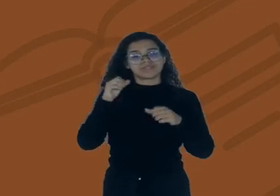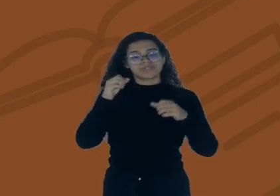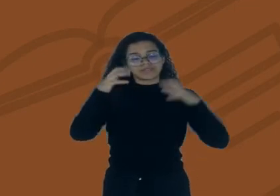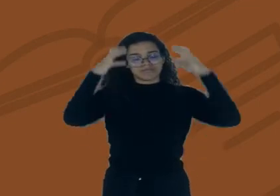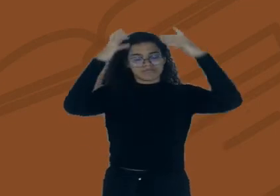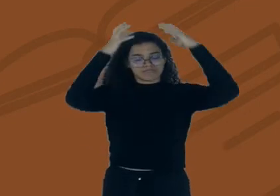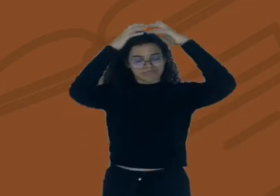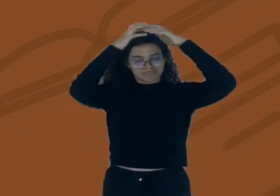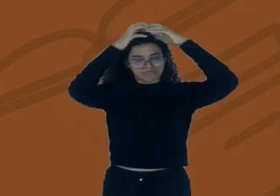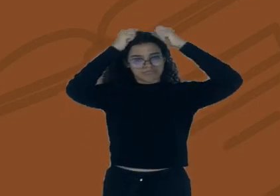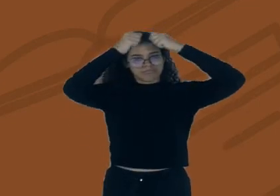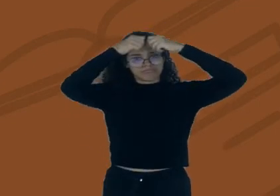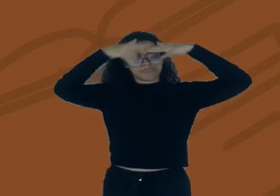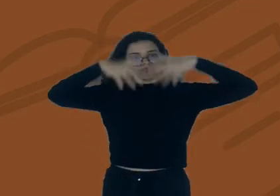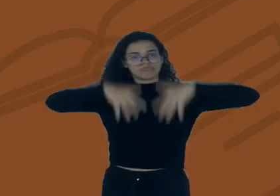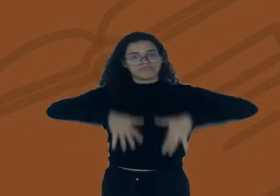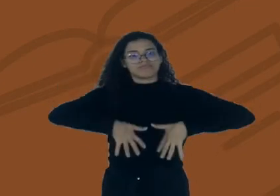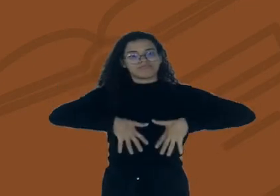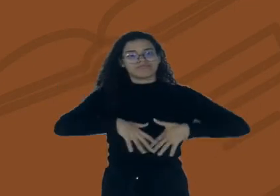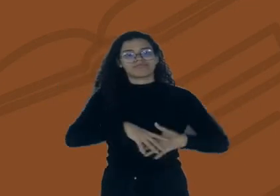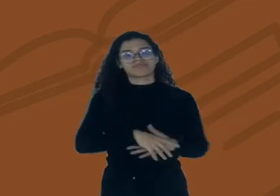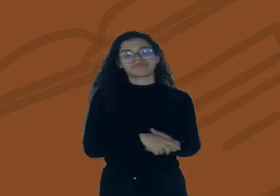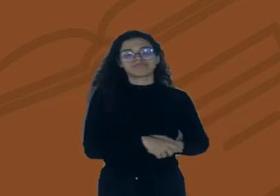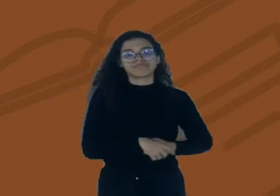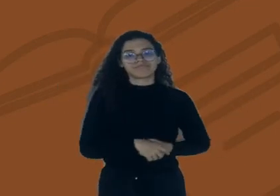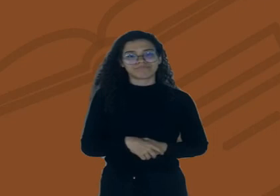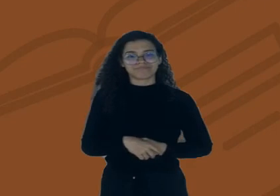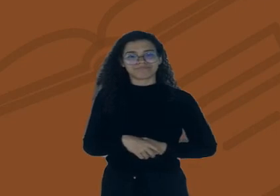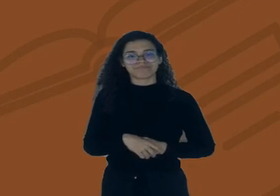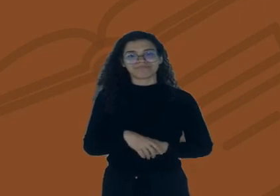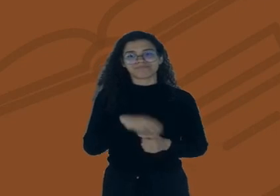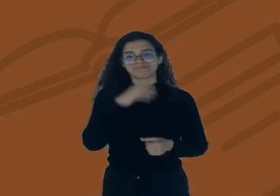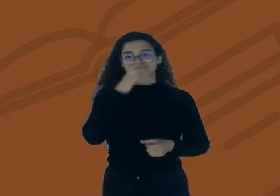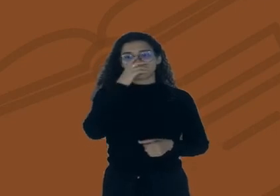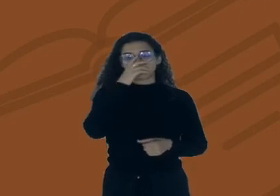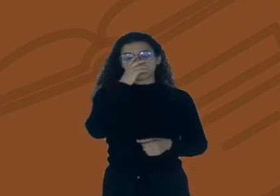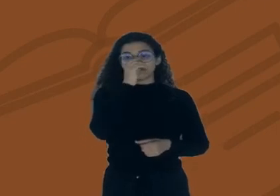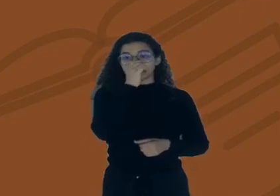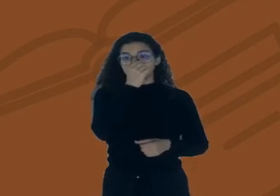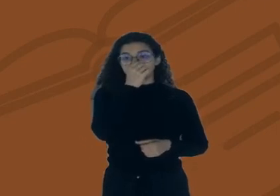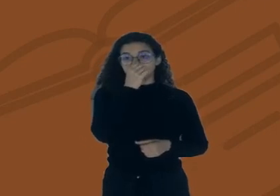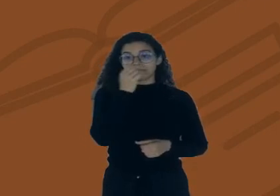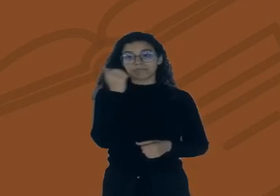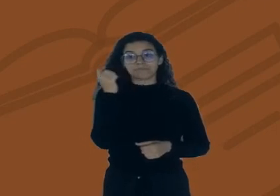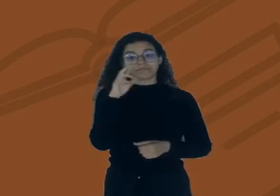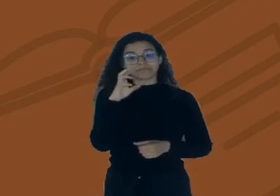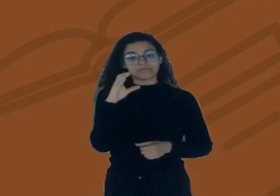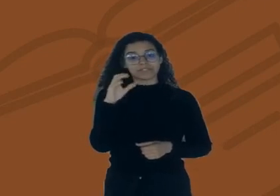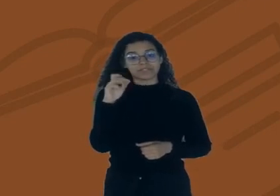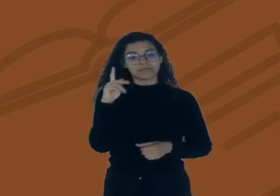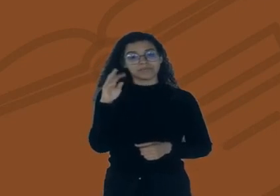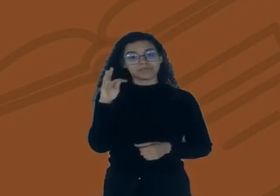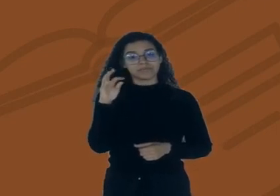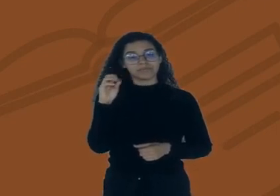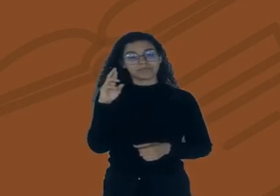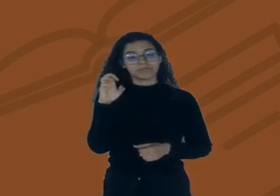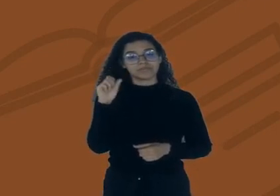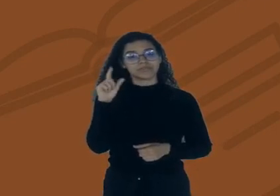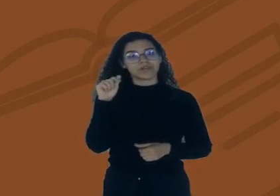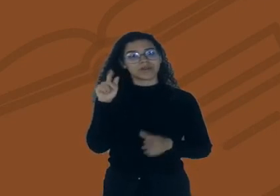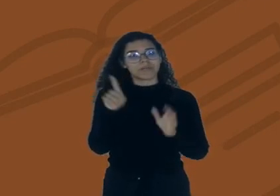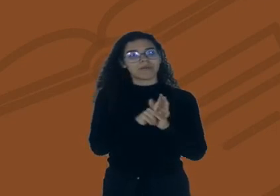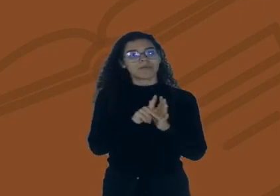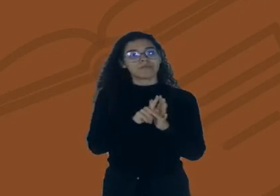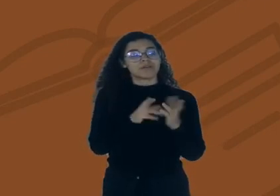esses estímulos, tanto de fora quanto de dentro do corpo. E esses órgãos receptores são justamente essas estruturas responsáveis